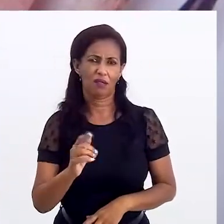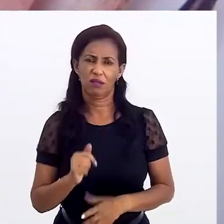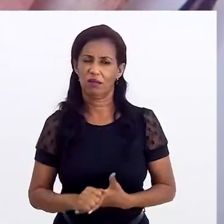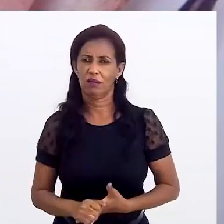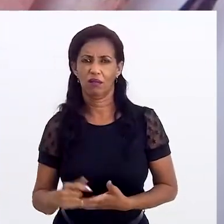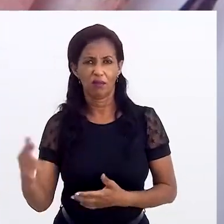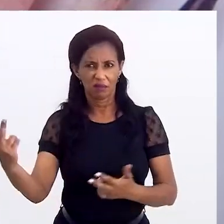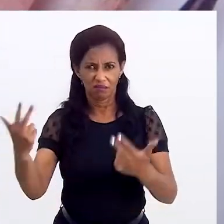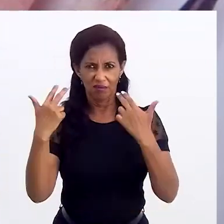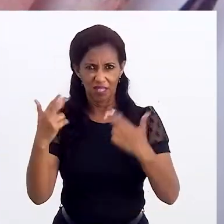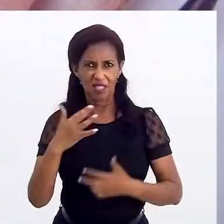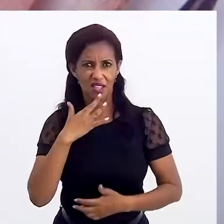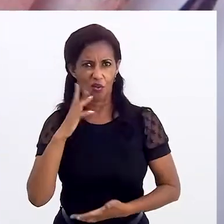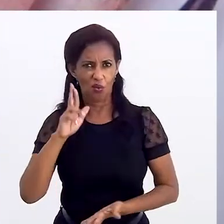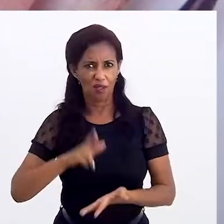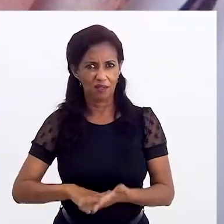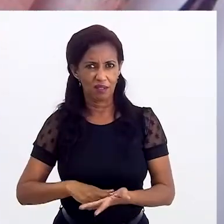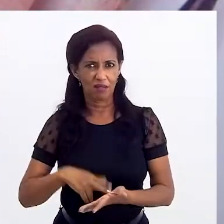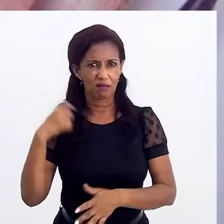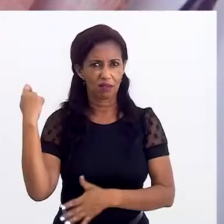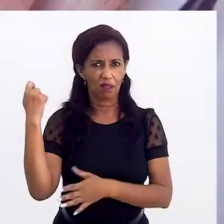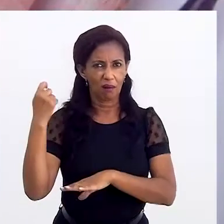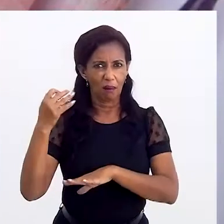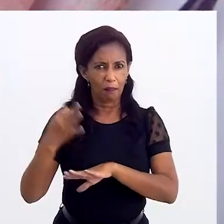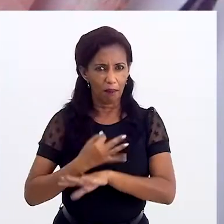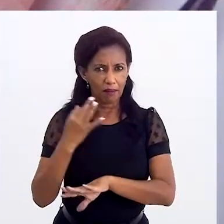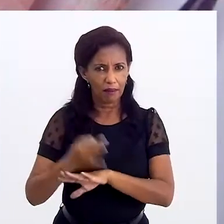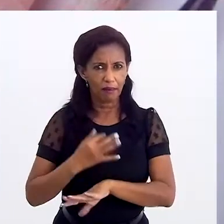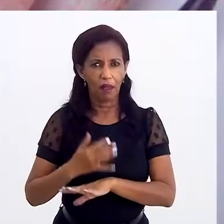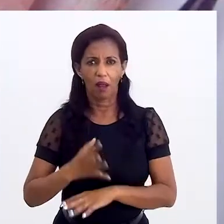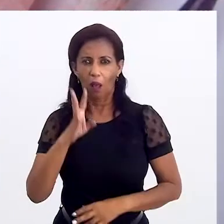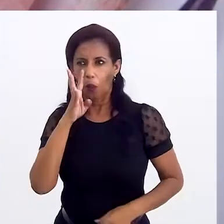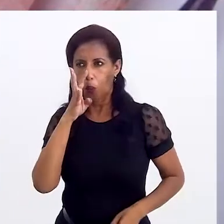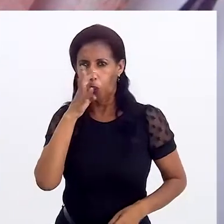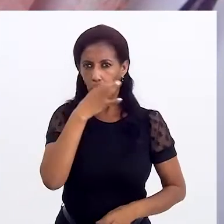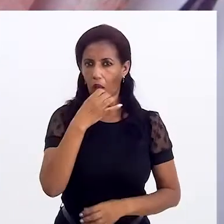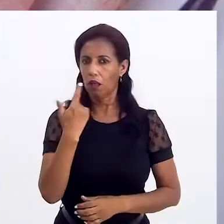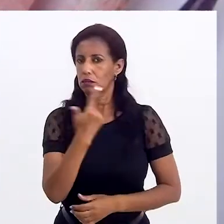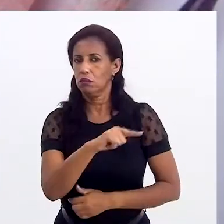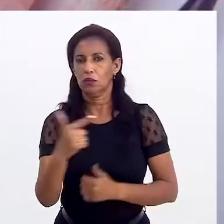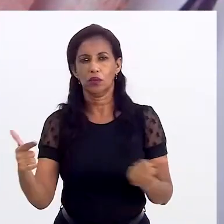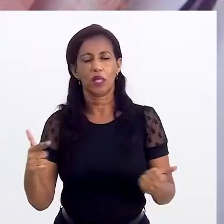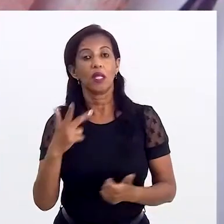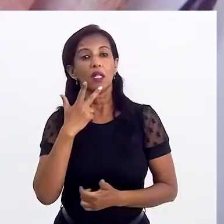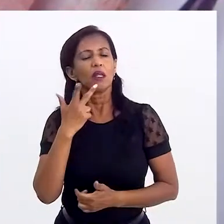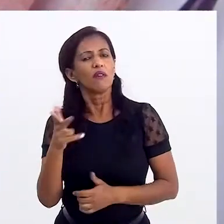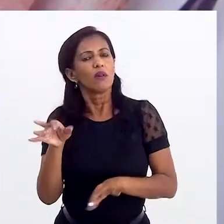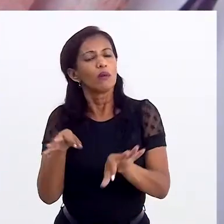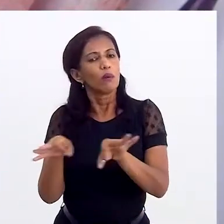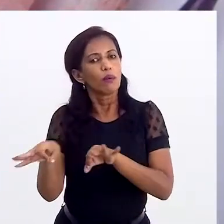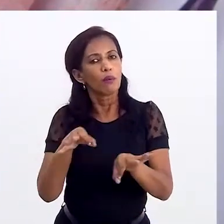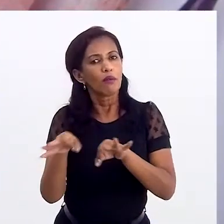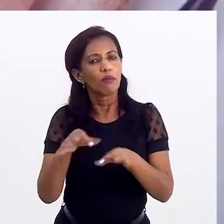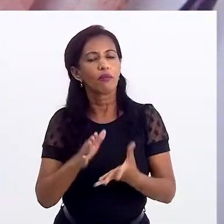ser visto e perseverar na carreira. Eu queria que vocês falassem de alguma